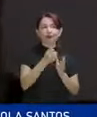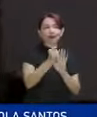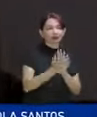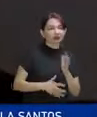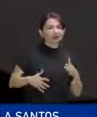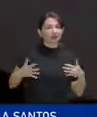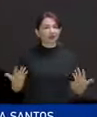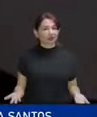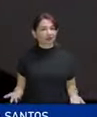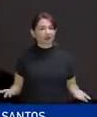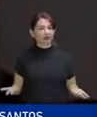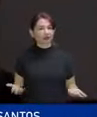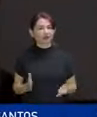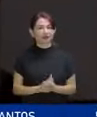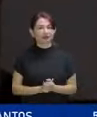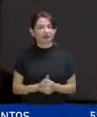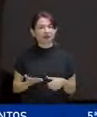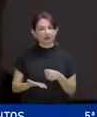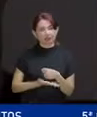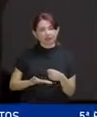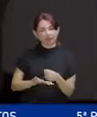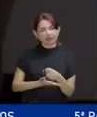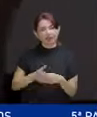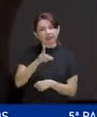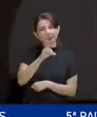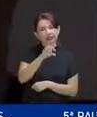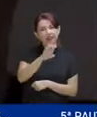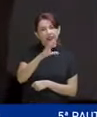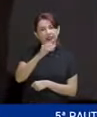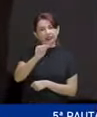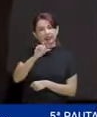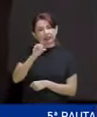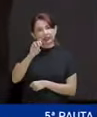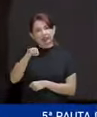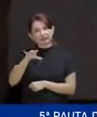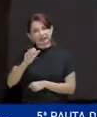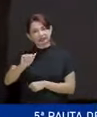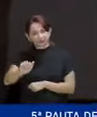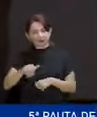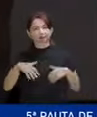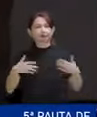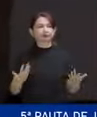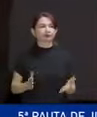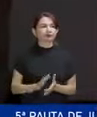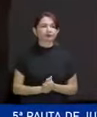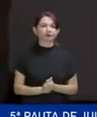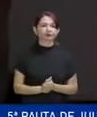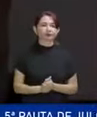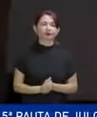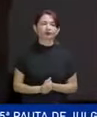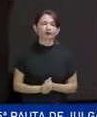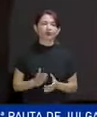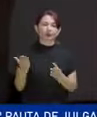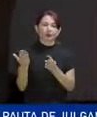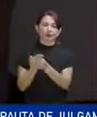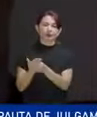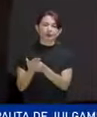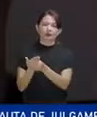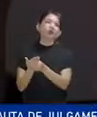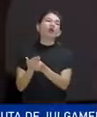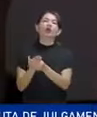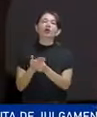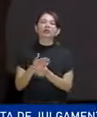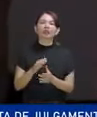embargos, ele conta-se fundamentados nessa decadência. E percebe-se que o protocolo da ação, ele